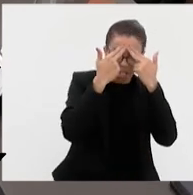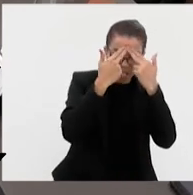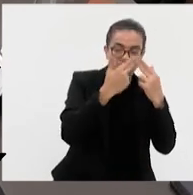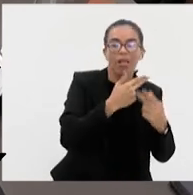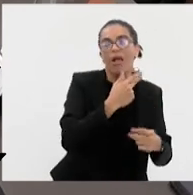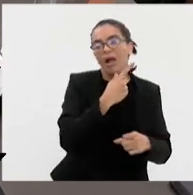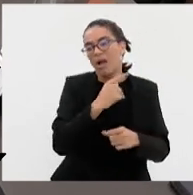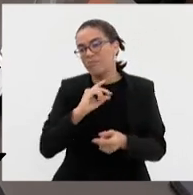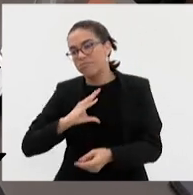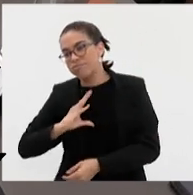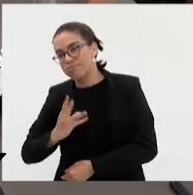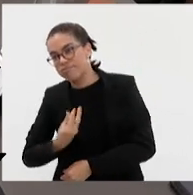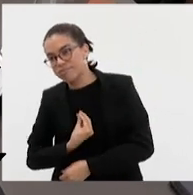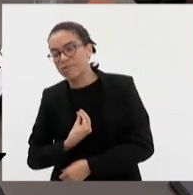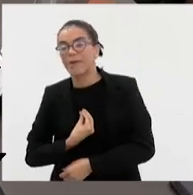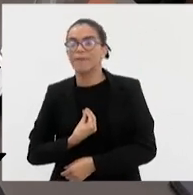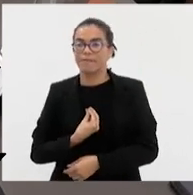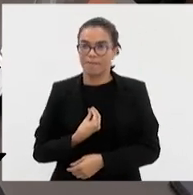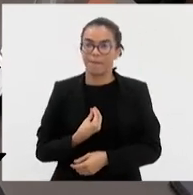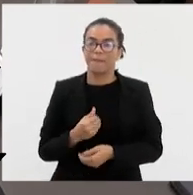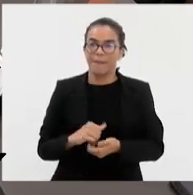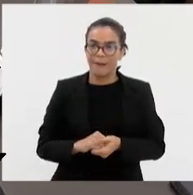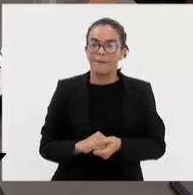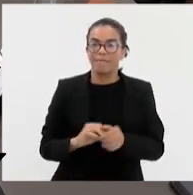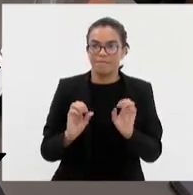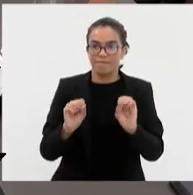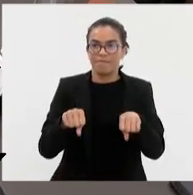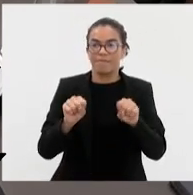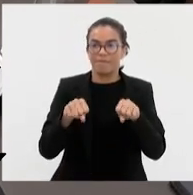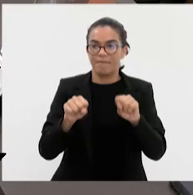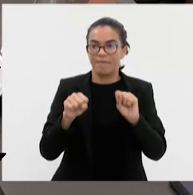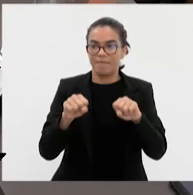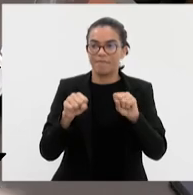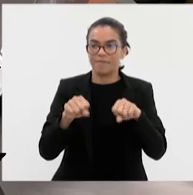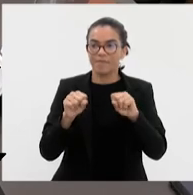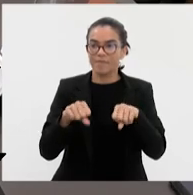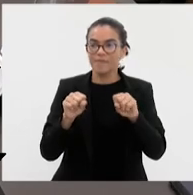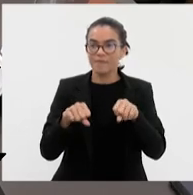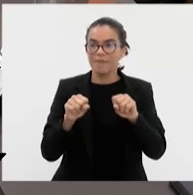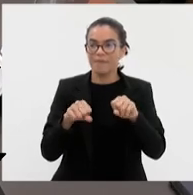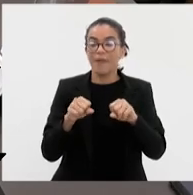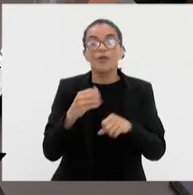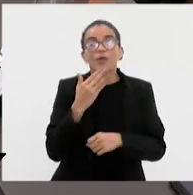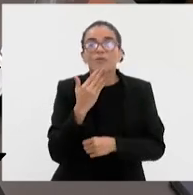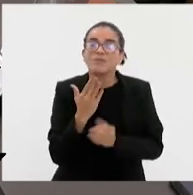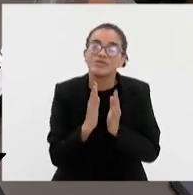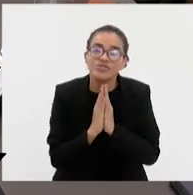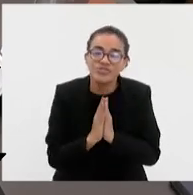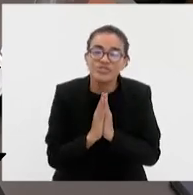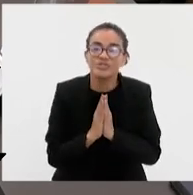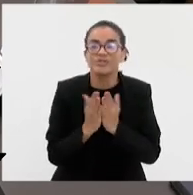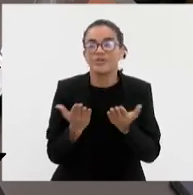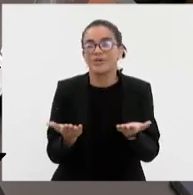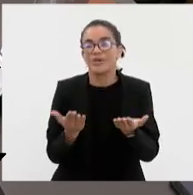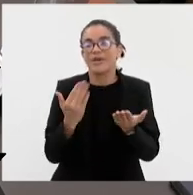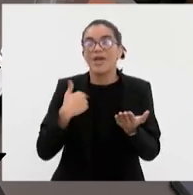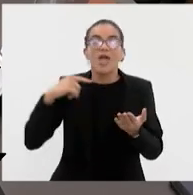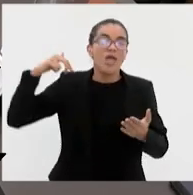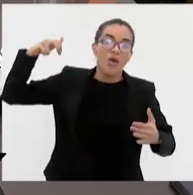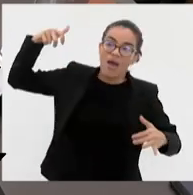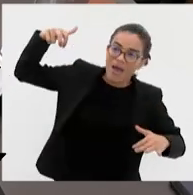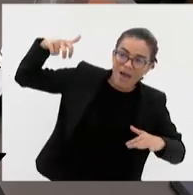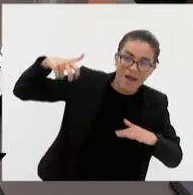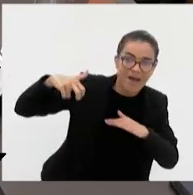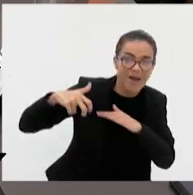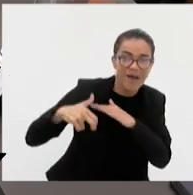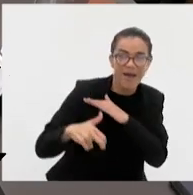deputada Índia, muito breve. As federações, podem, por exemplo, estabelecer esse critério. Eu estou pedindo isso como realmente... Eu desci correndo da